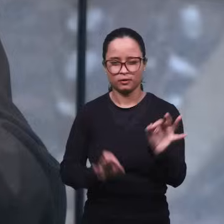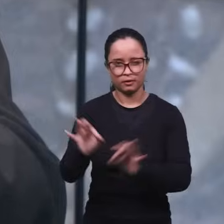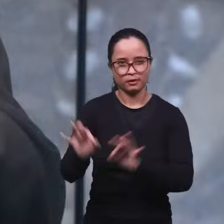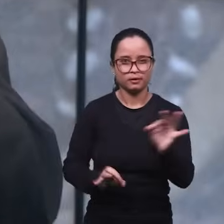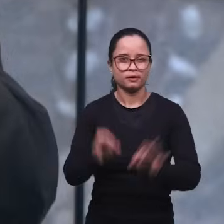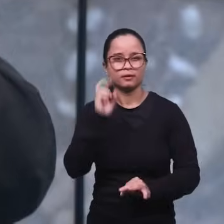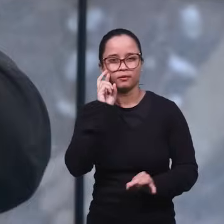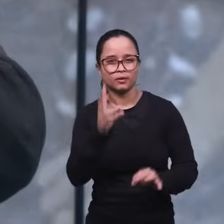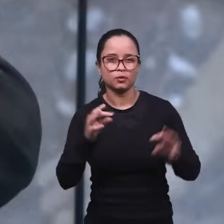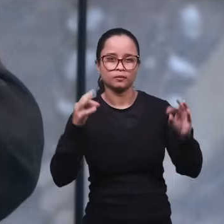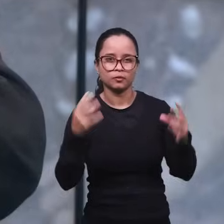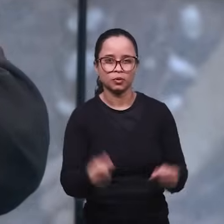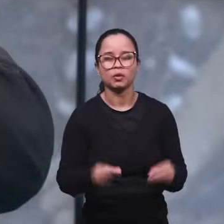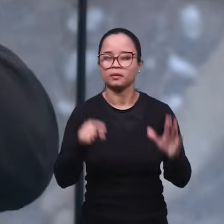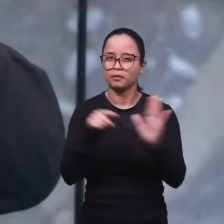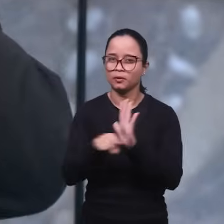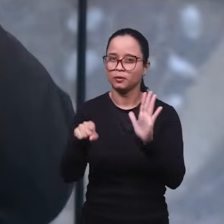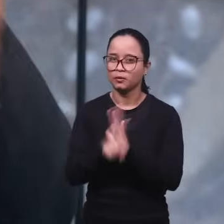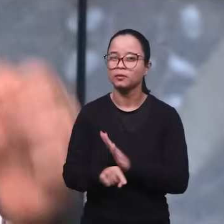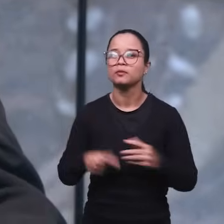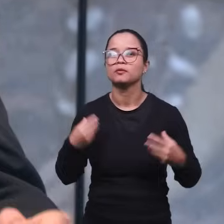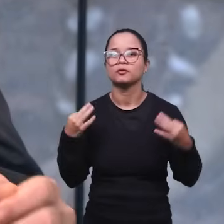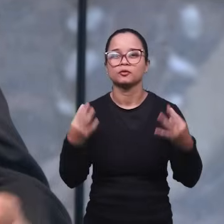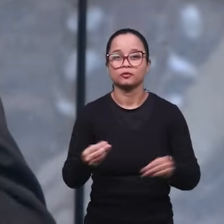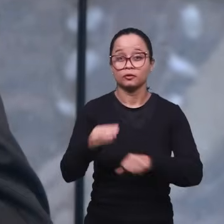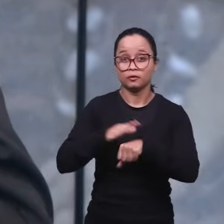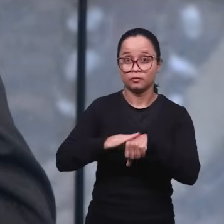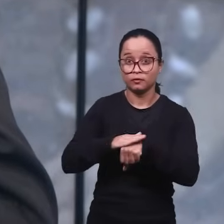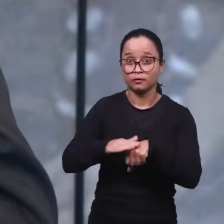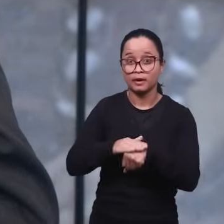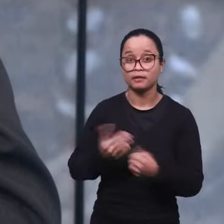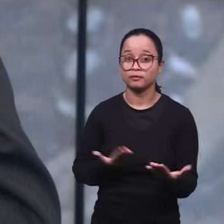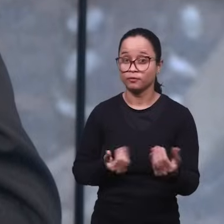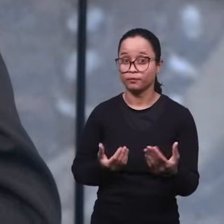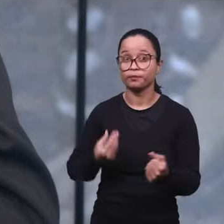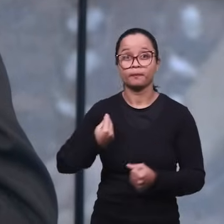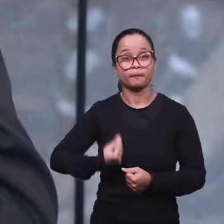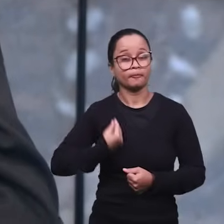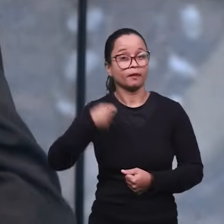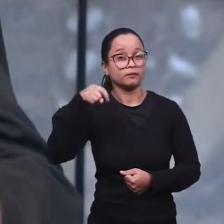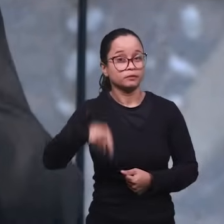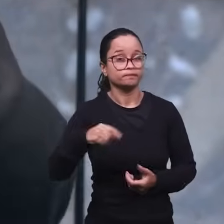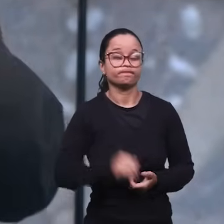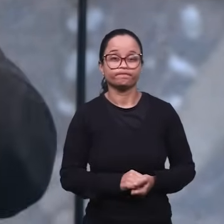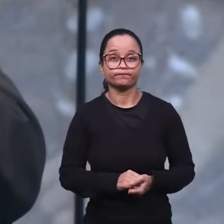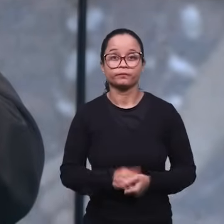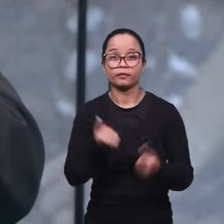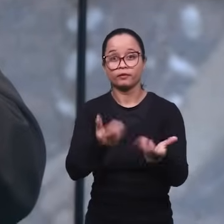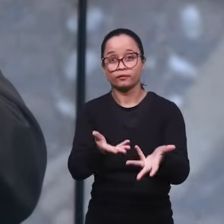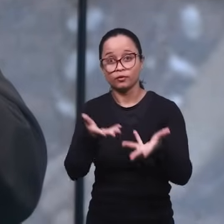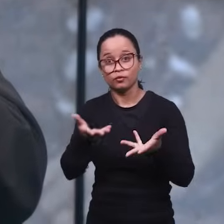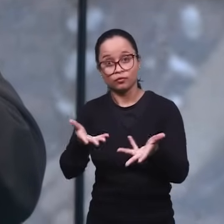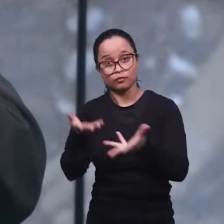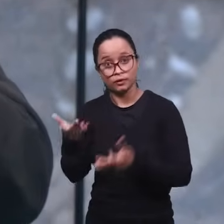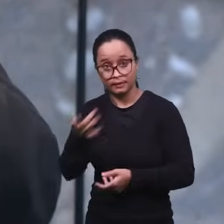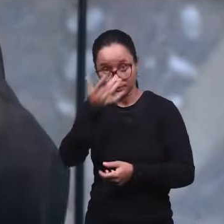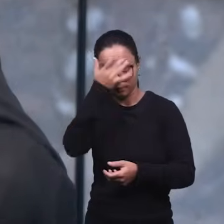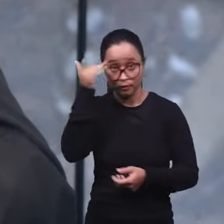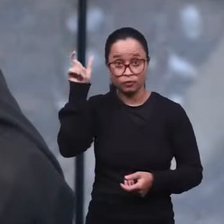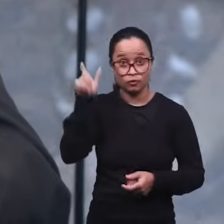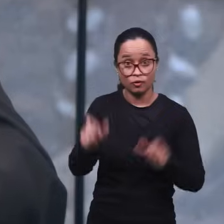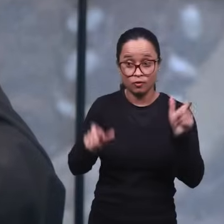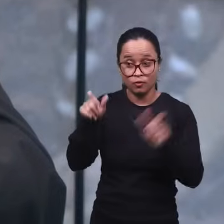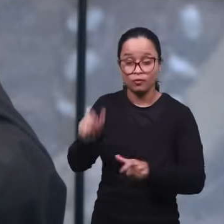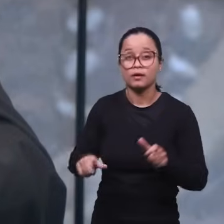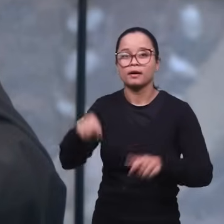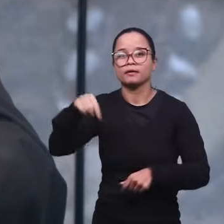prepara tudo, que vê as perguntas que vão ser feitas, que conversa com os jovens que estão aqui no estúdio, que fazem o convite às pessoas